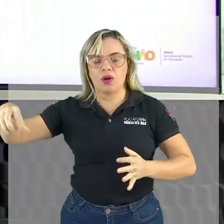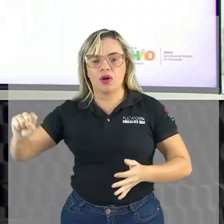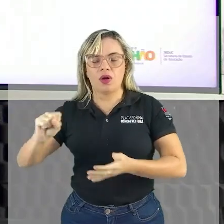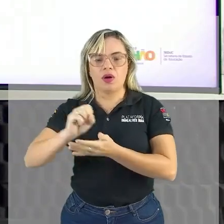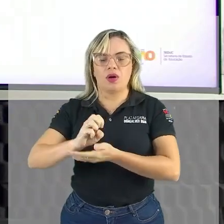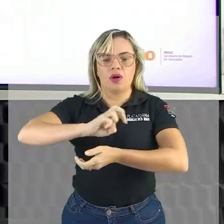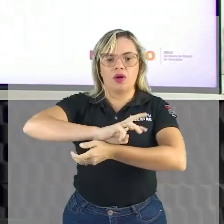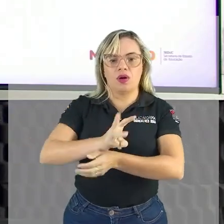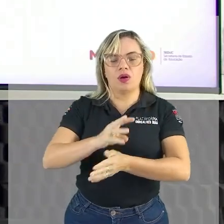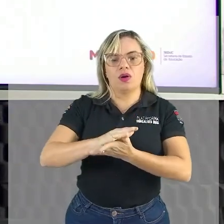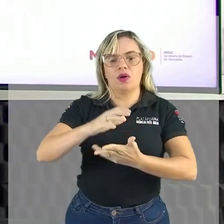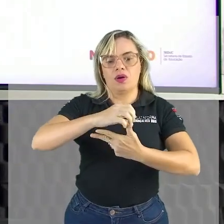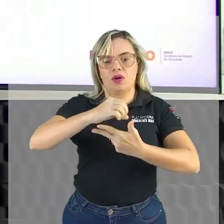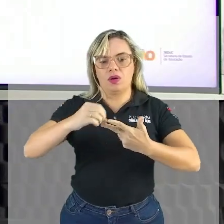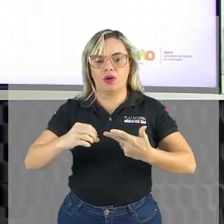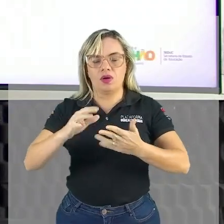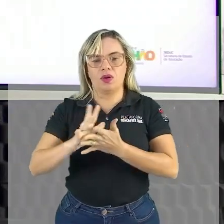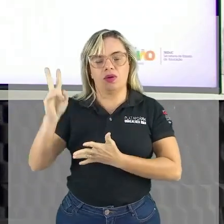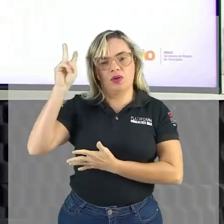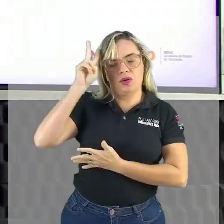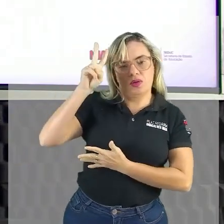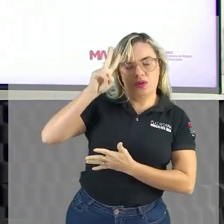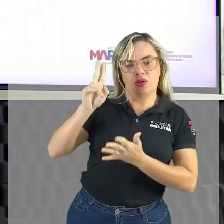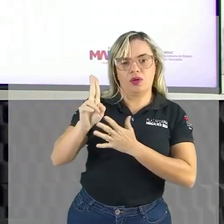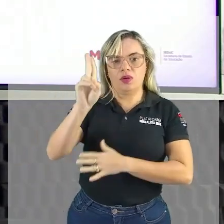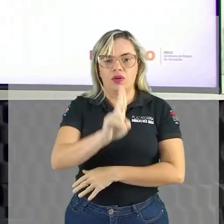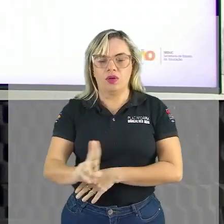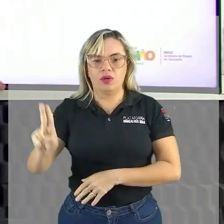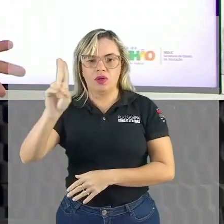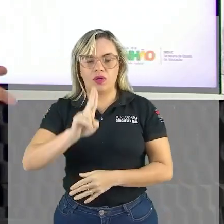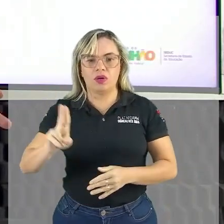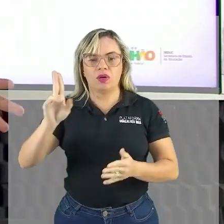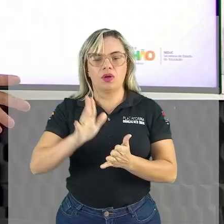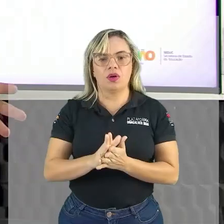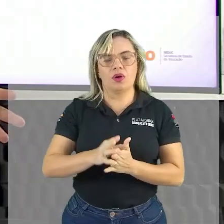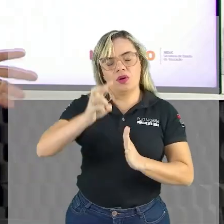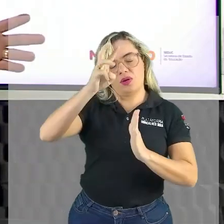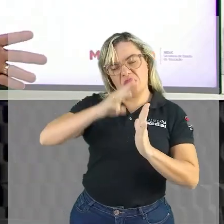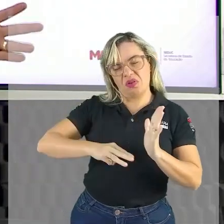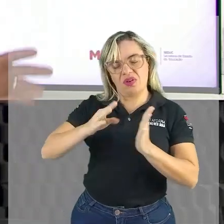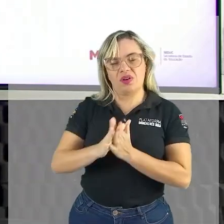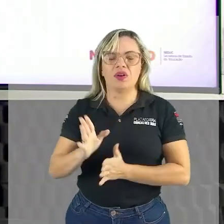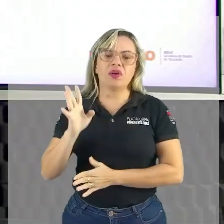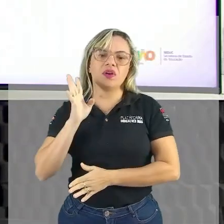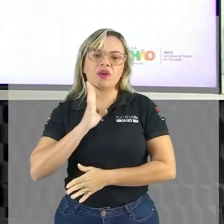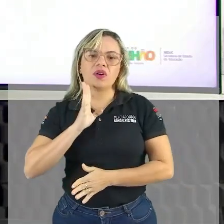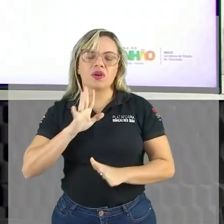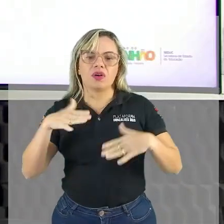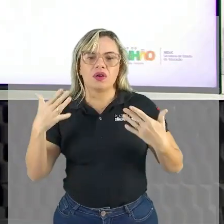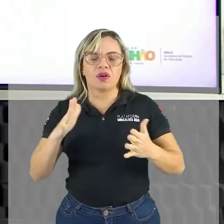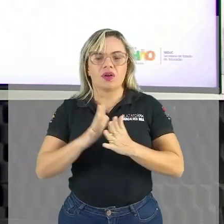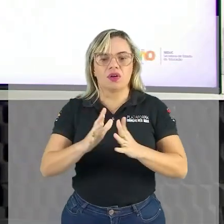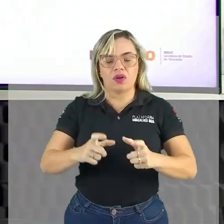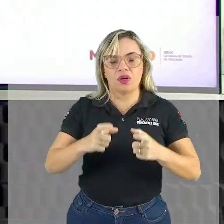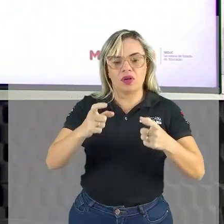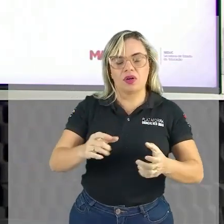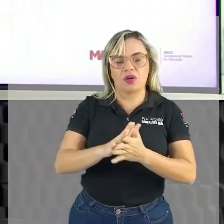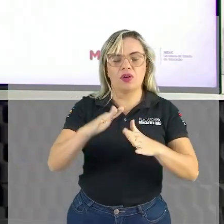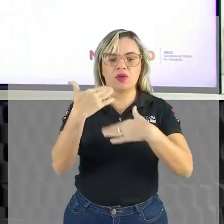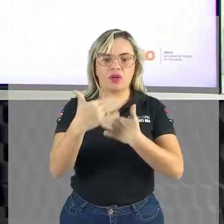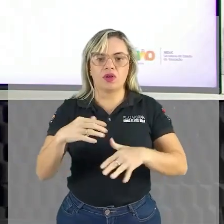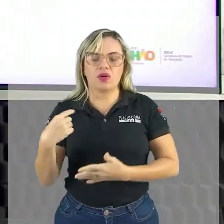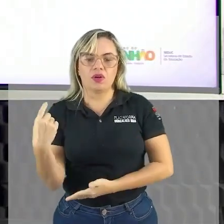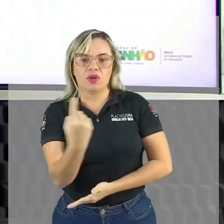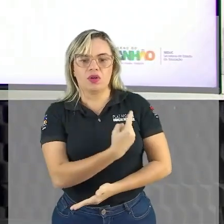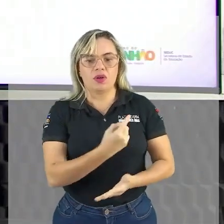certo? Lembrando que nós estamos utilizando como uma metodologia bem bacana o que você vai encontrar na prova. Então, nossas